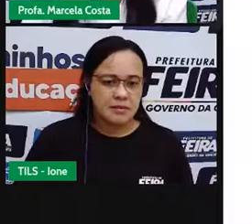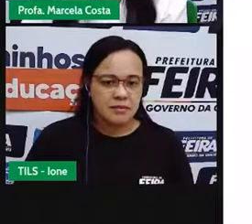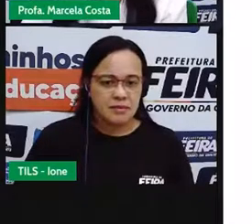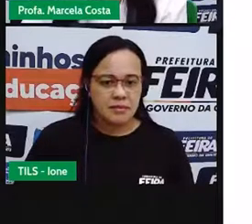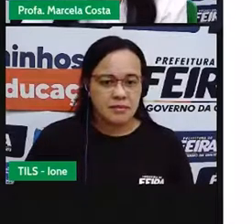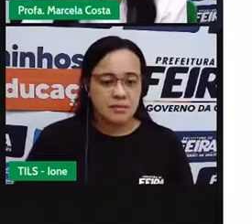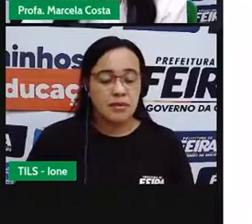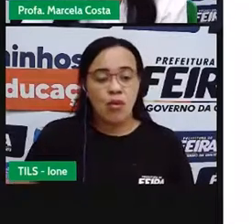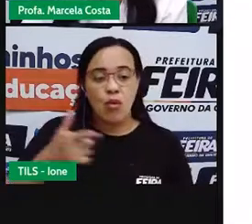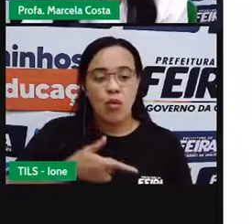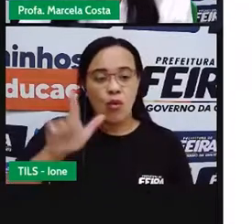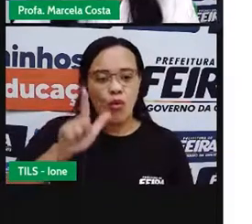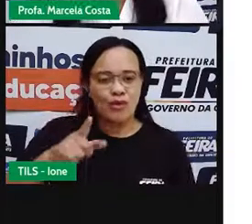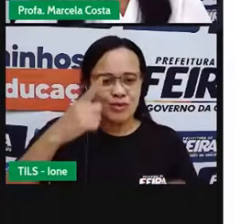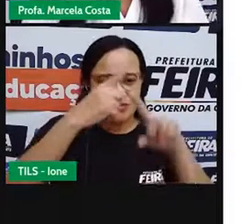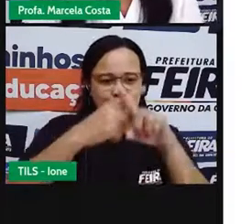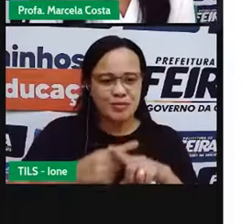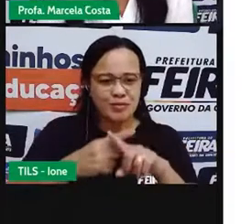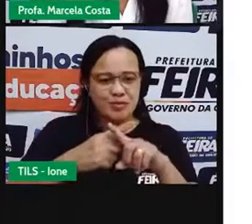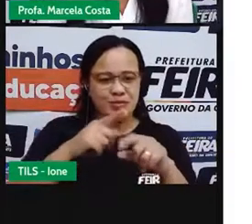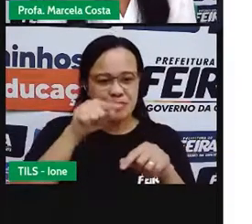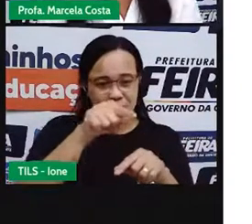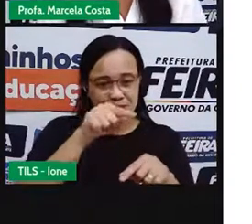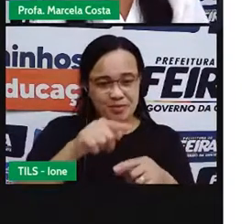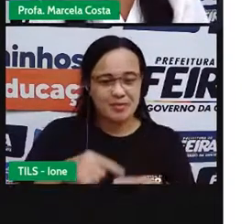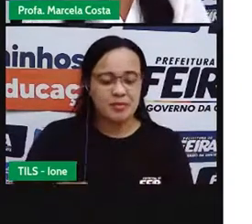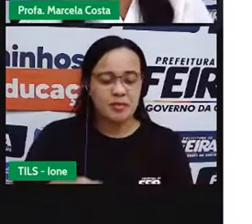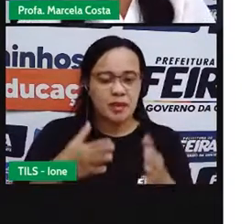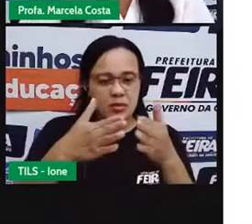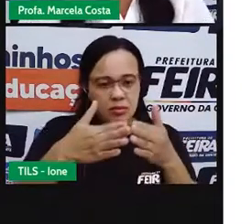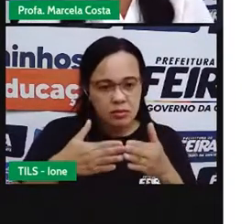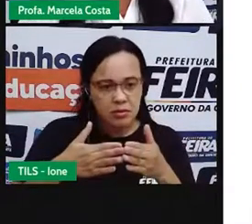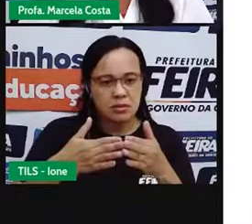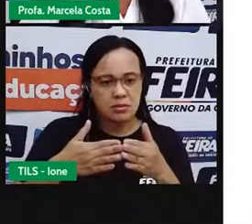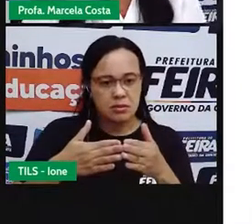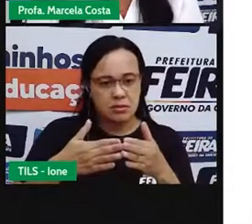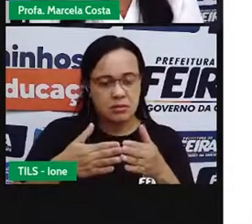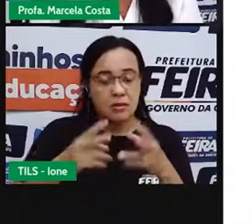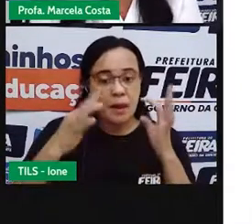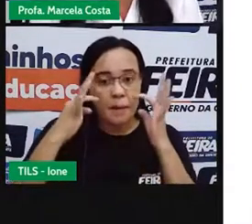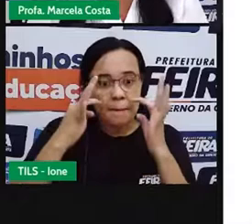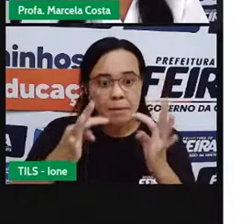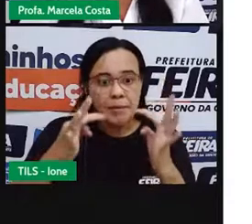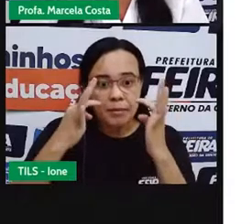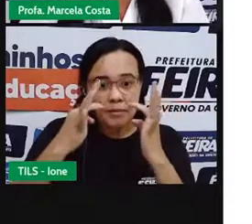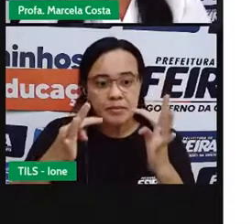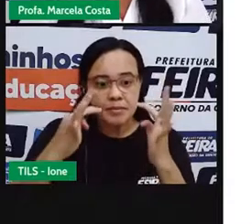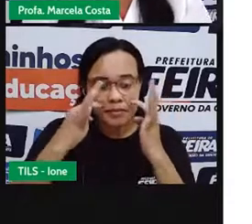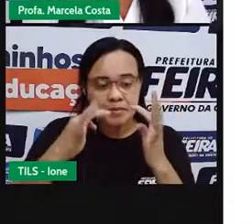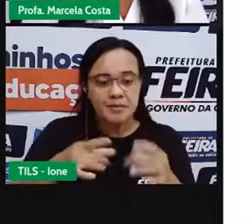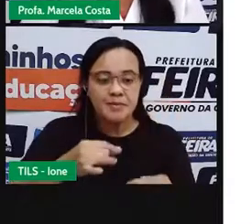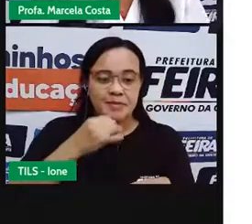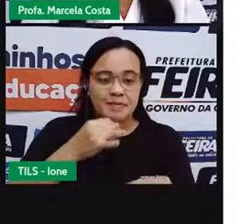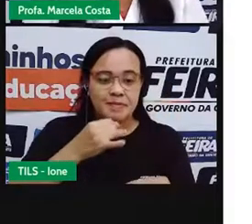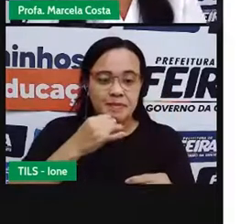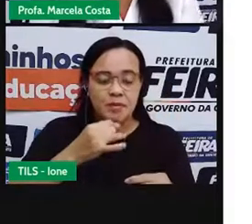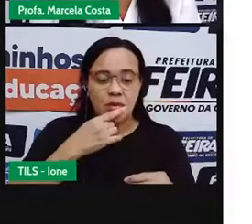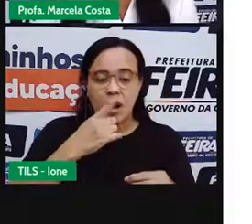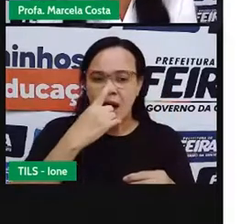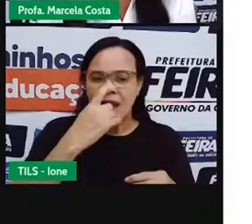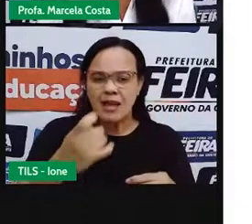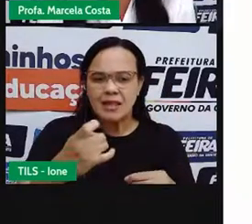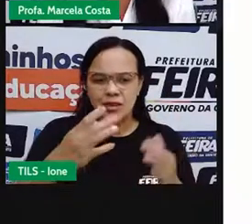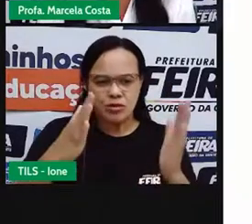um outro desafio. Vou pedir que você observe o lixo que é produzido aí na